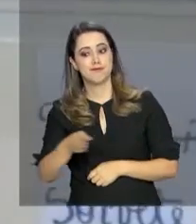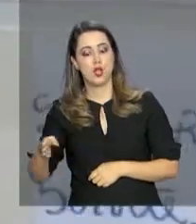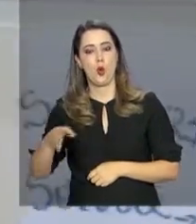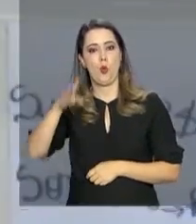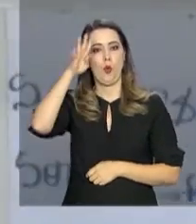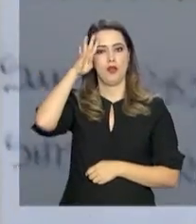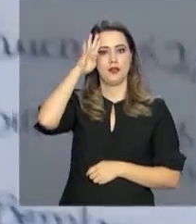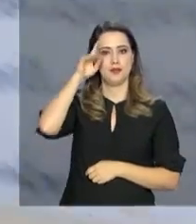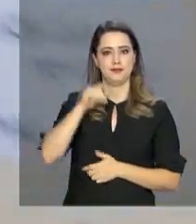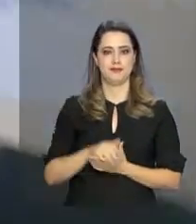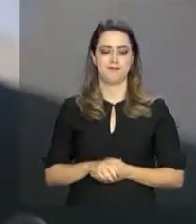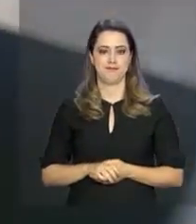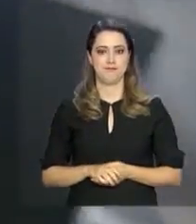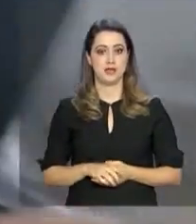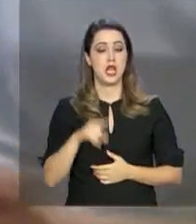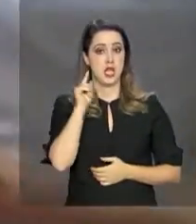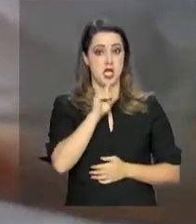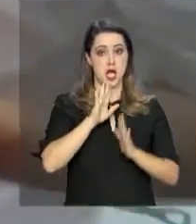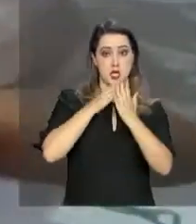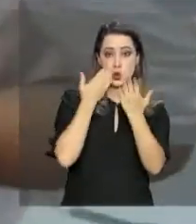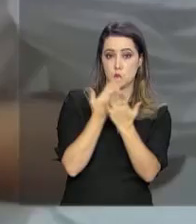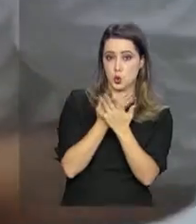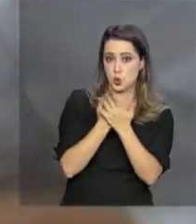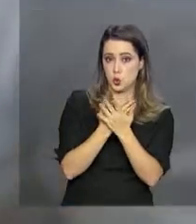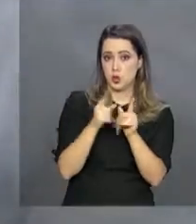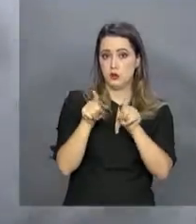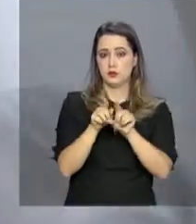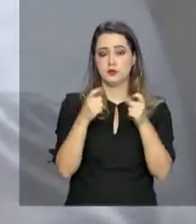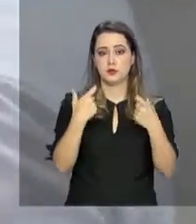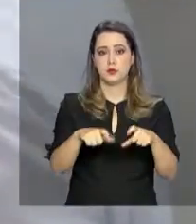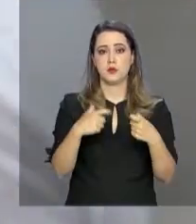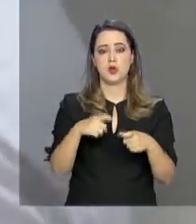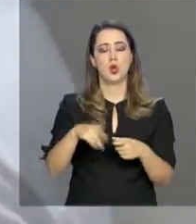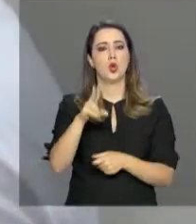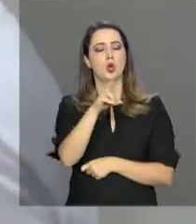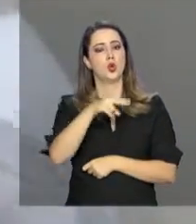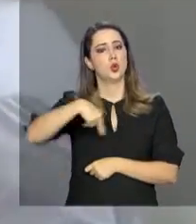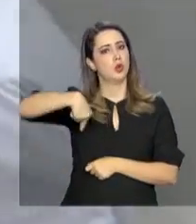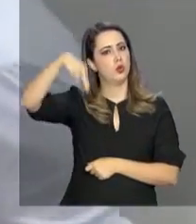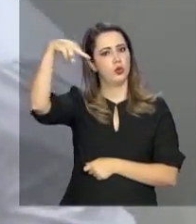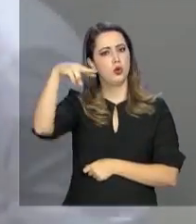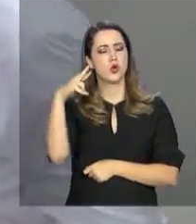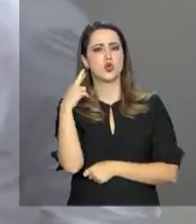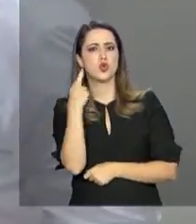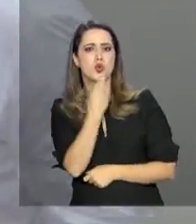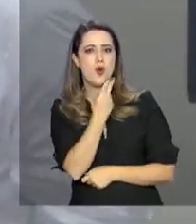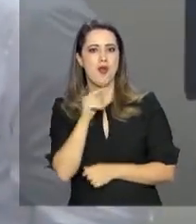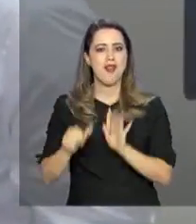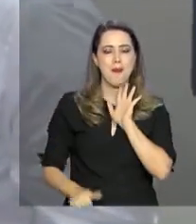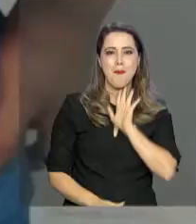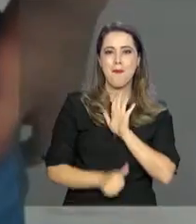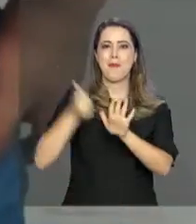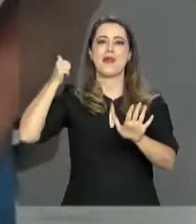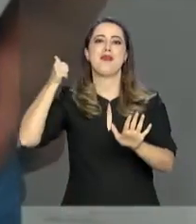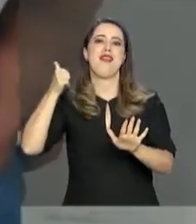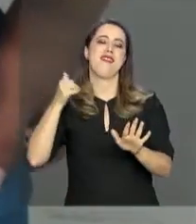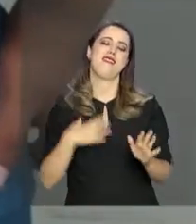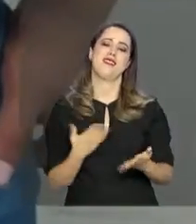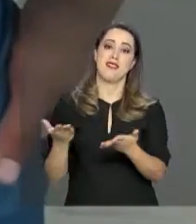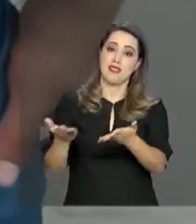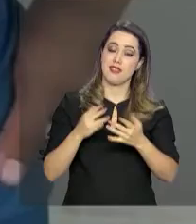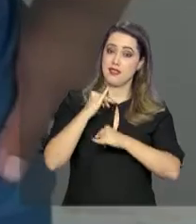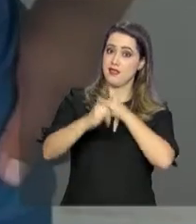a escola municipal casimiro de abreu na cidade de pacaraíma norte de roraima foi a primeira no país a receber a internet